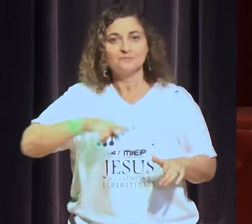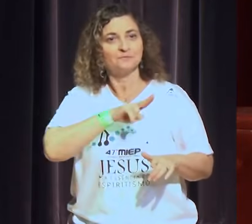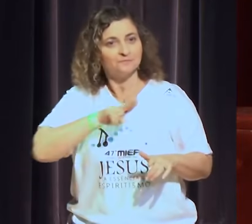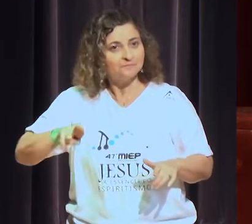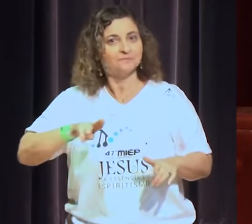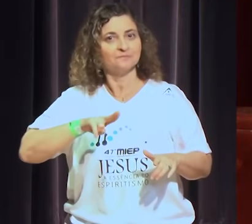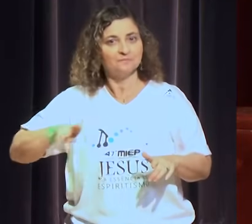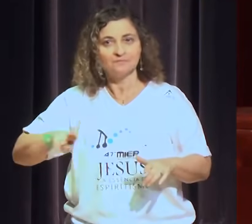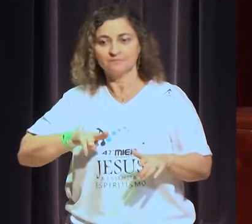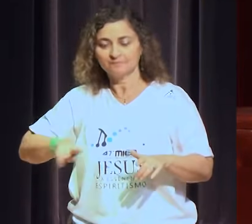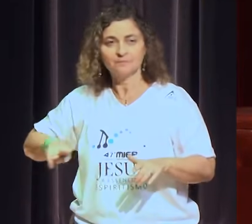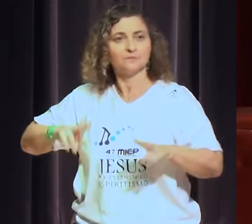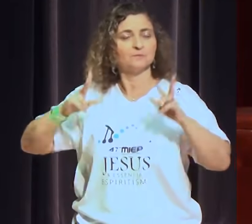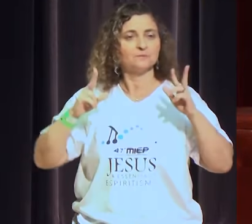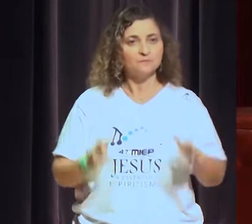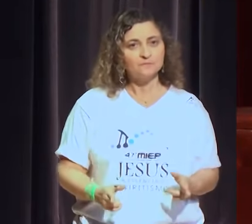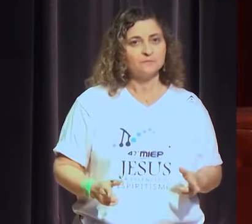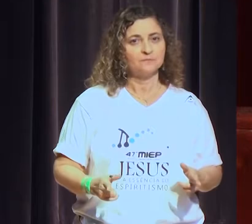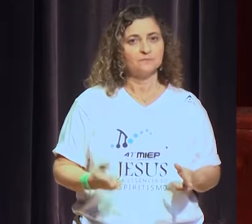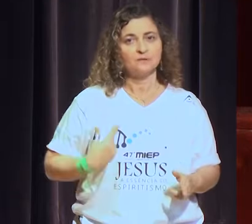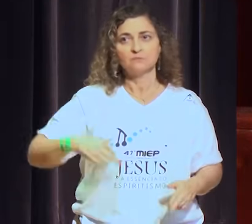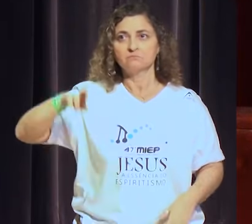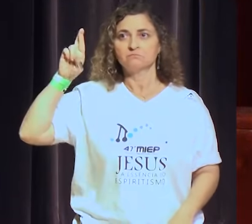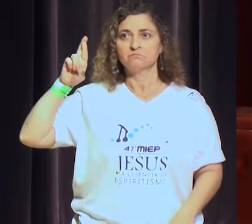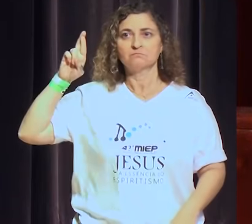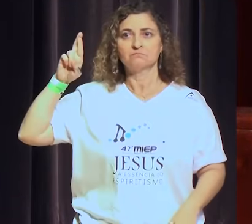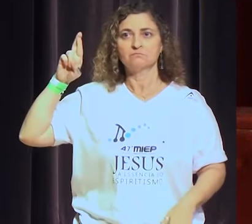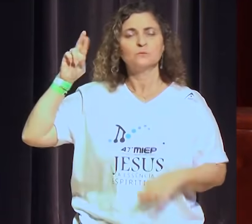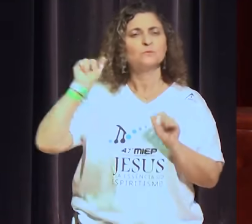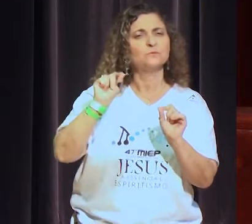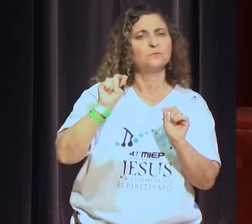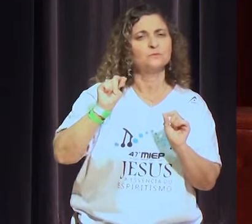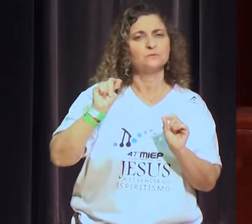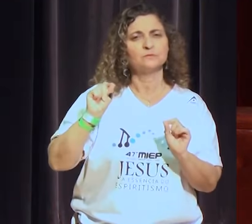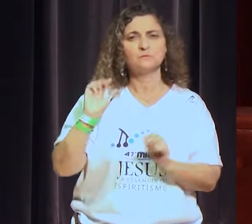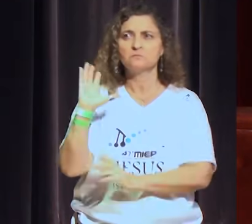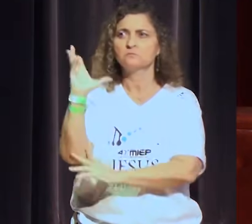Então você começa a representar a natureza